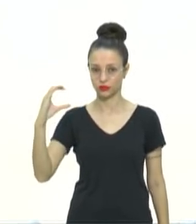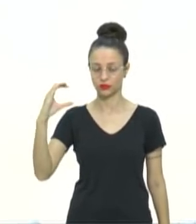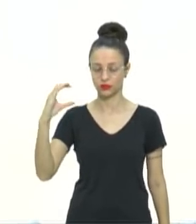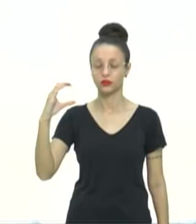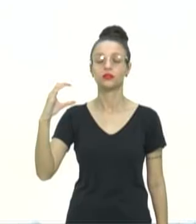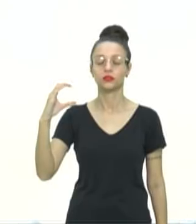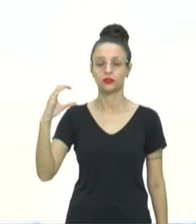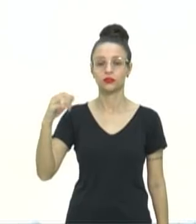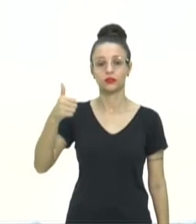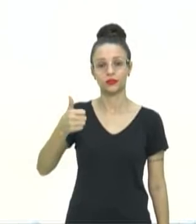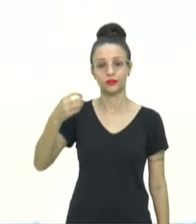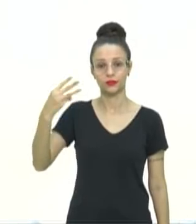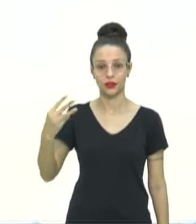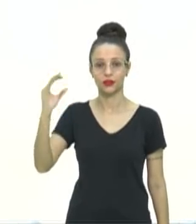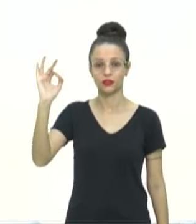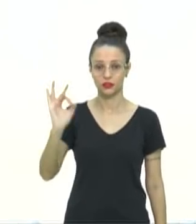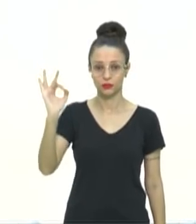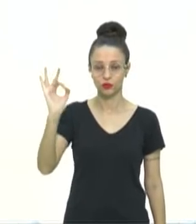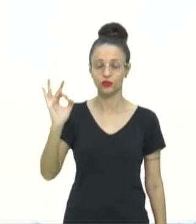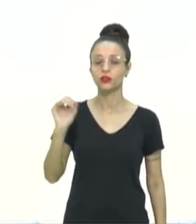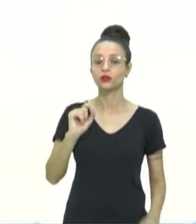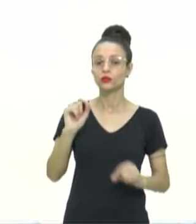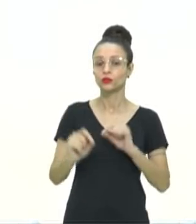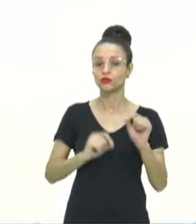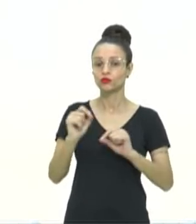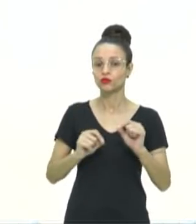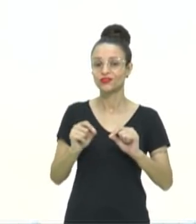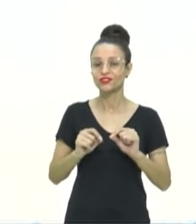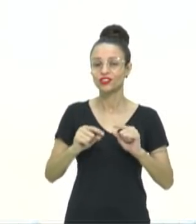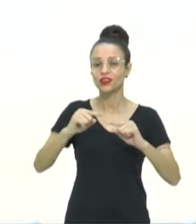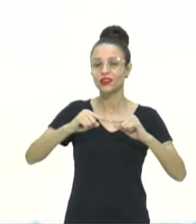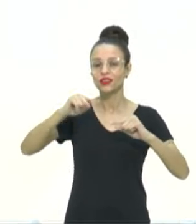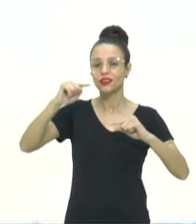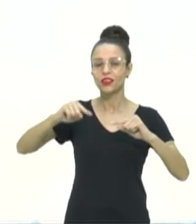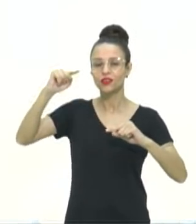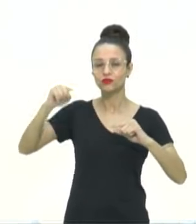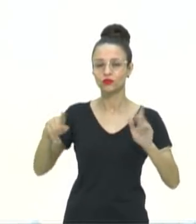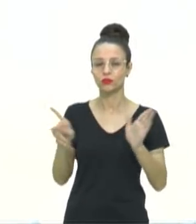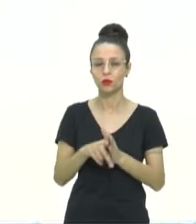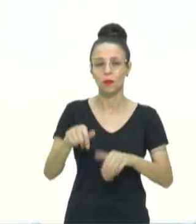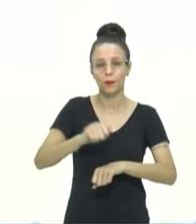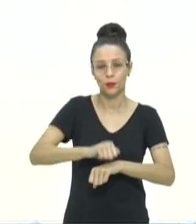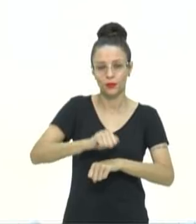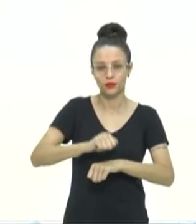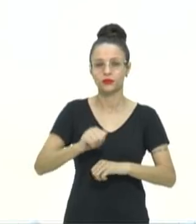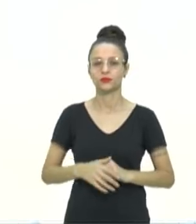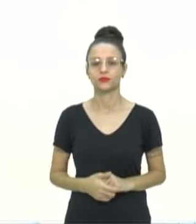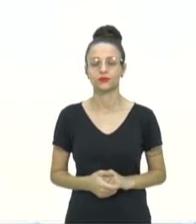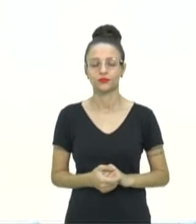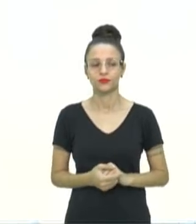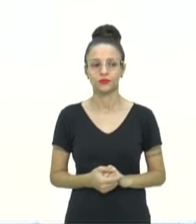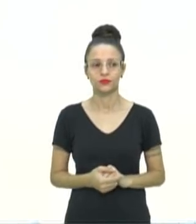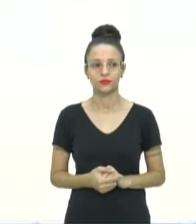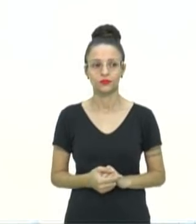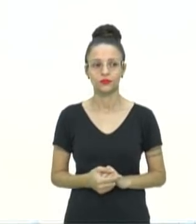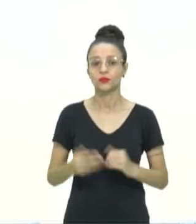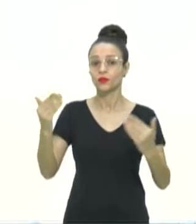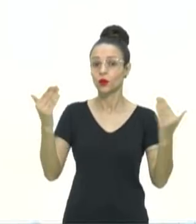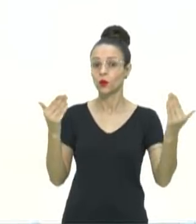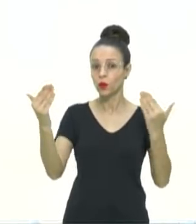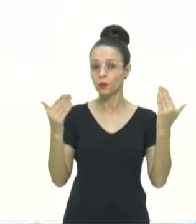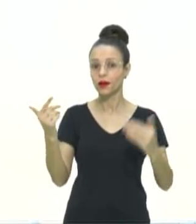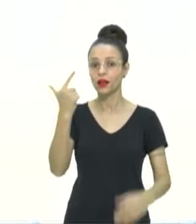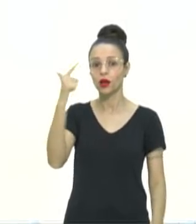Catarina com 13% ali de índices de pobreza, certo? E aí, se eu comparar